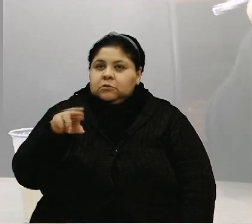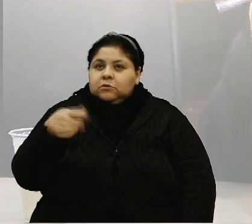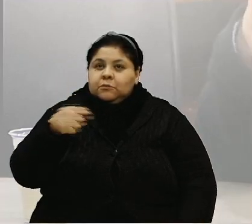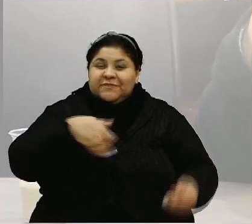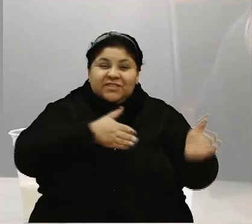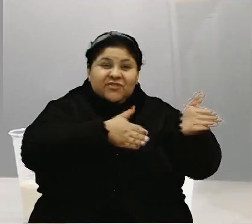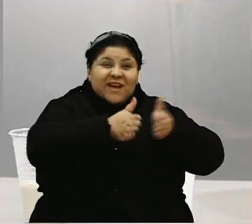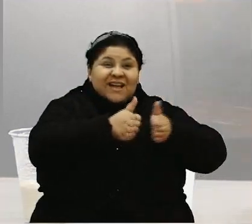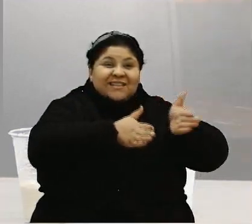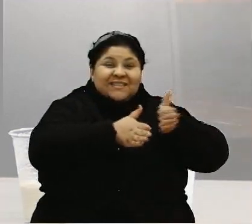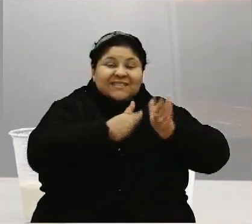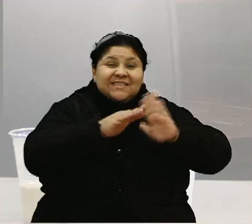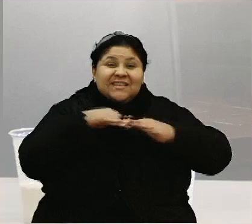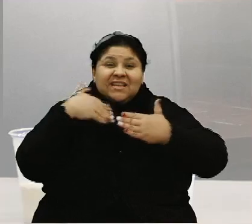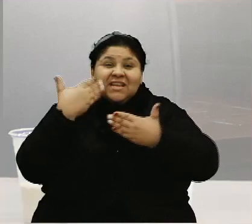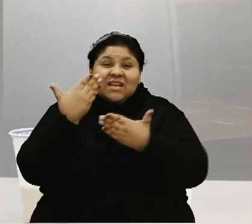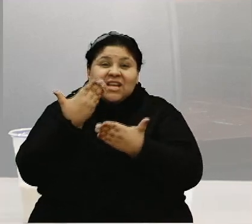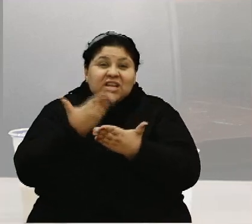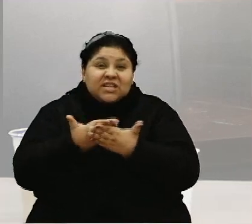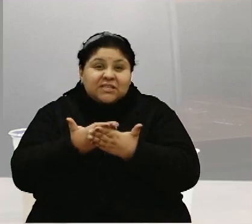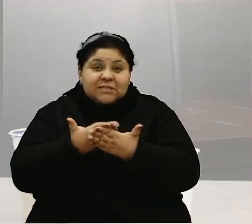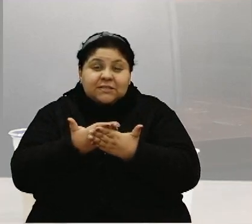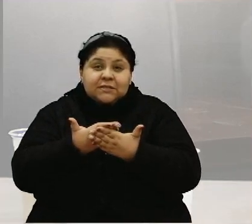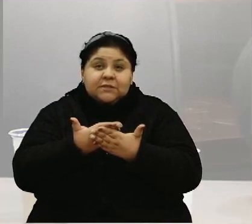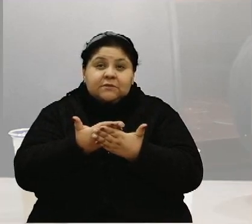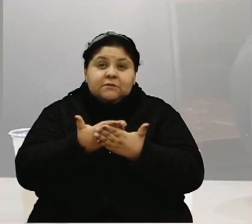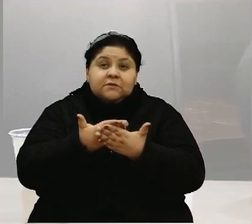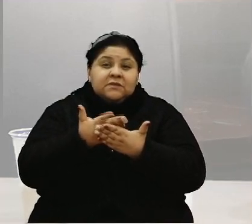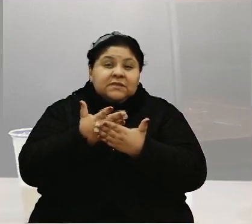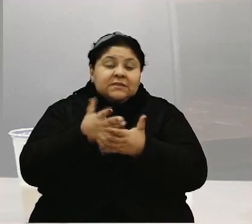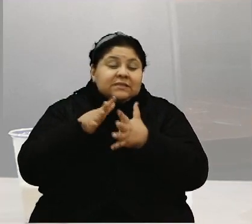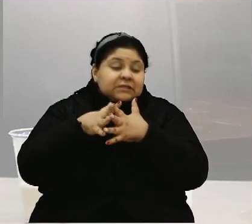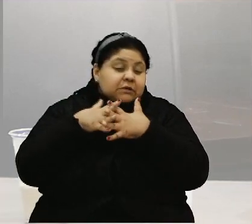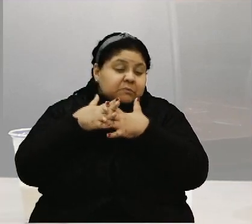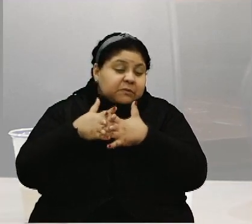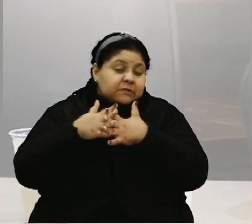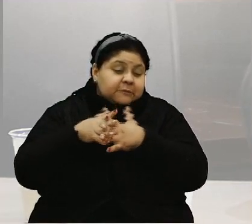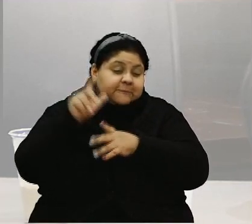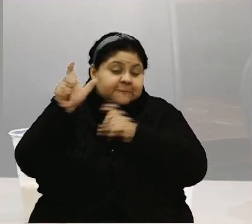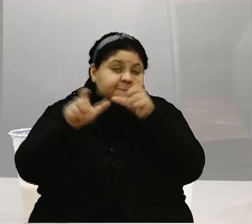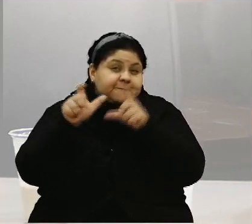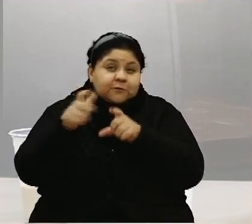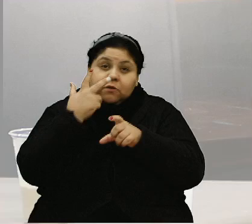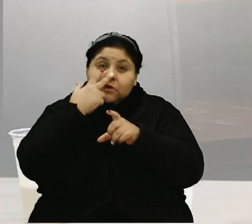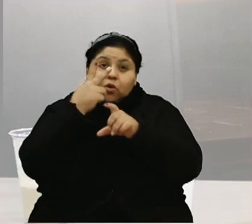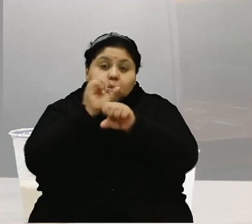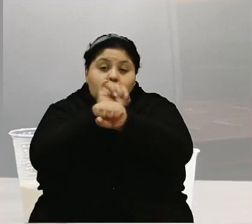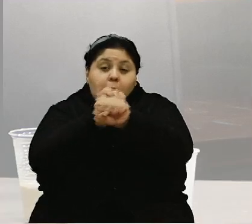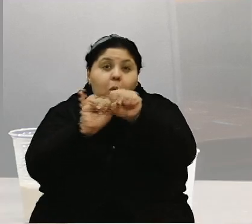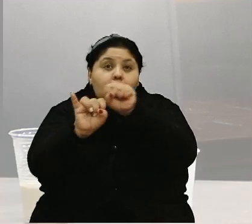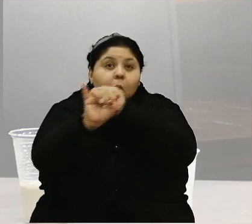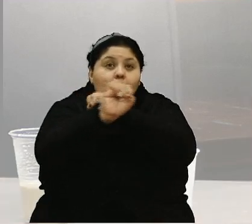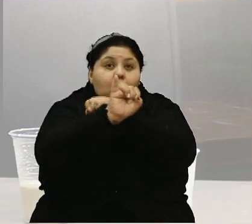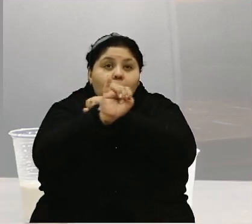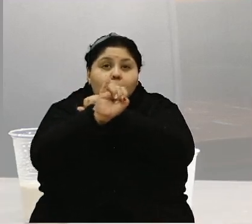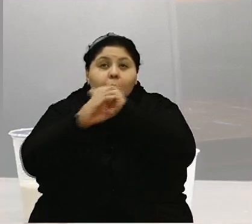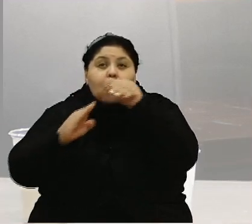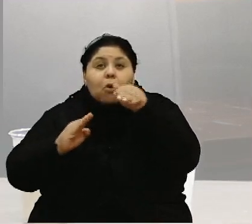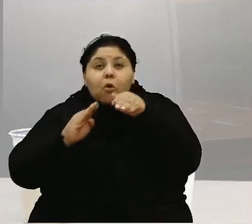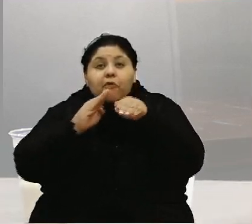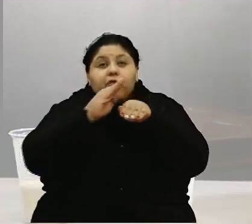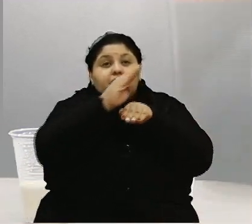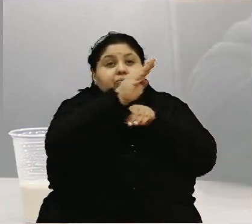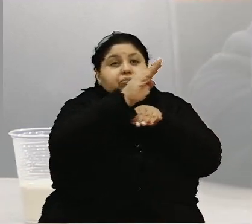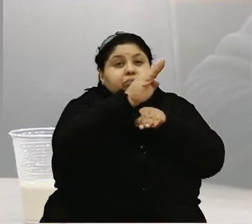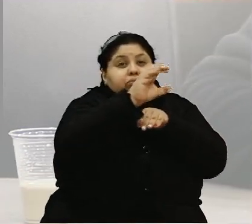Antonieta Pastorella, ou acessar o Melvin Jones, está um verdadeiro caos. As pessoas estão ilhadas. Tem que ir até lá em São Romédio para poder acessar o